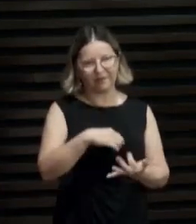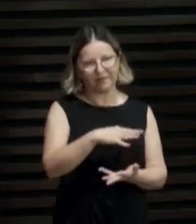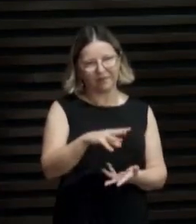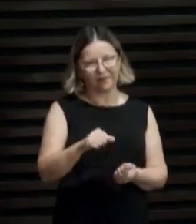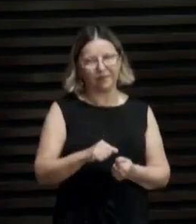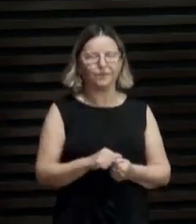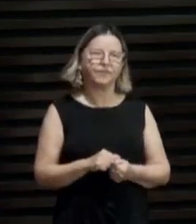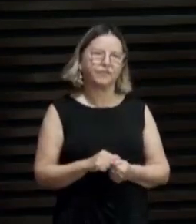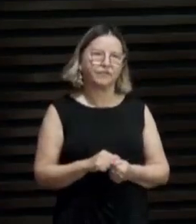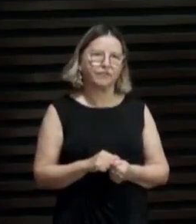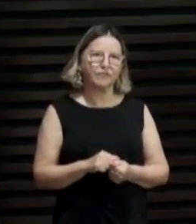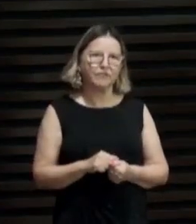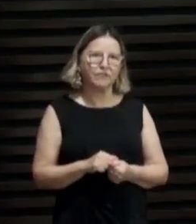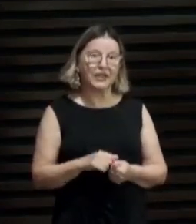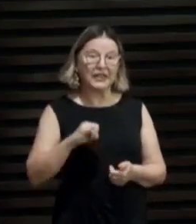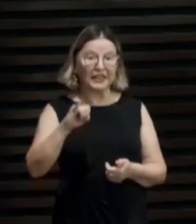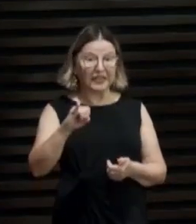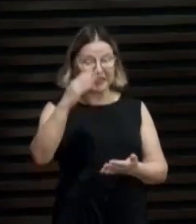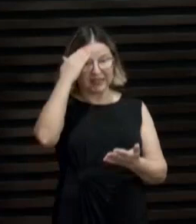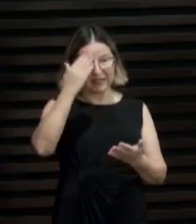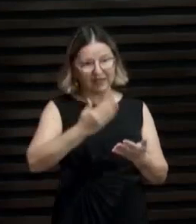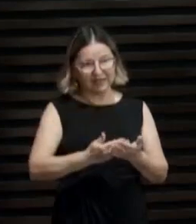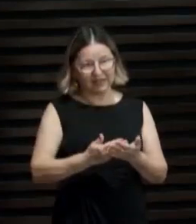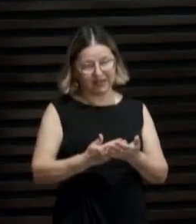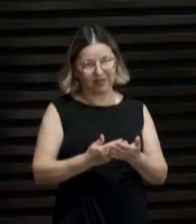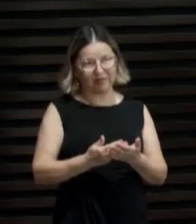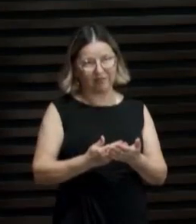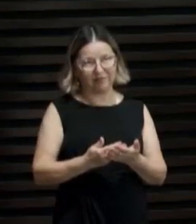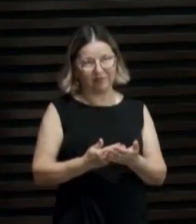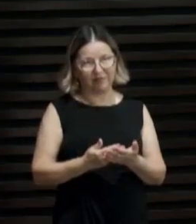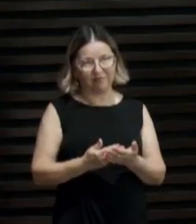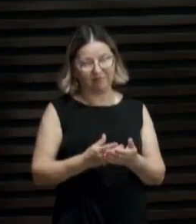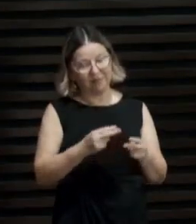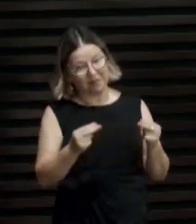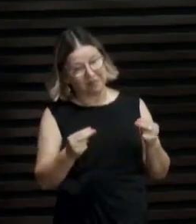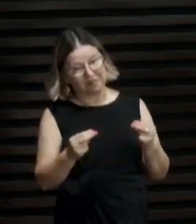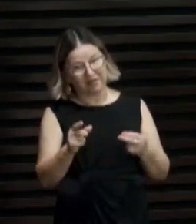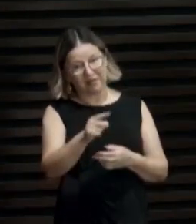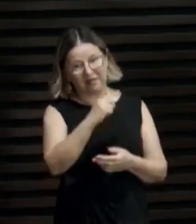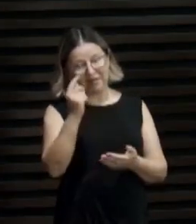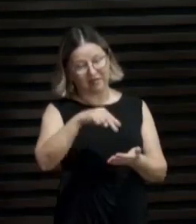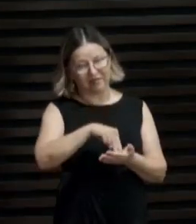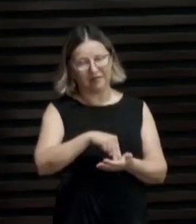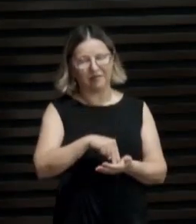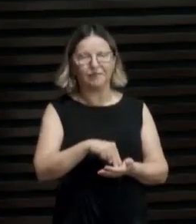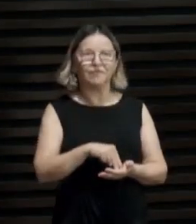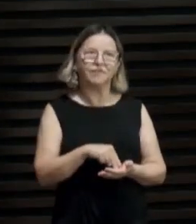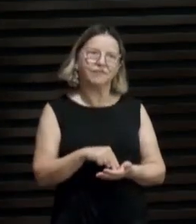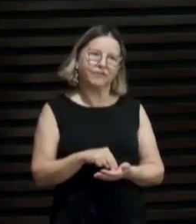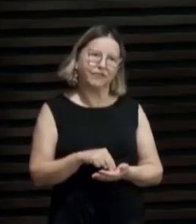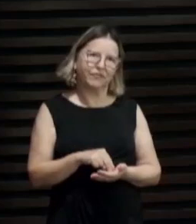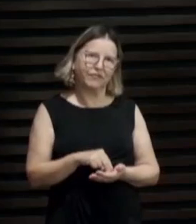nós acreditamos em algo, nós damos crédito àquilo. Vem de nós